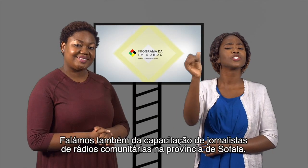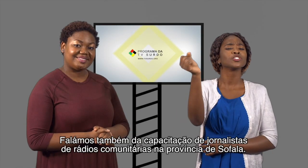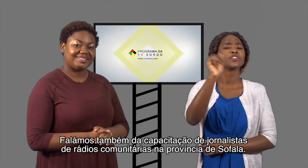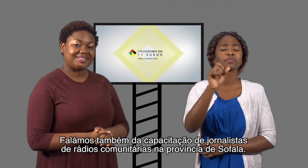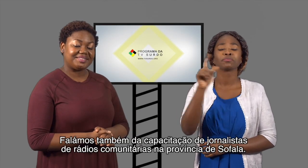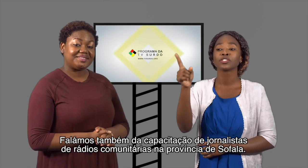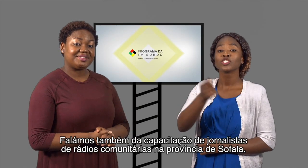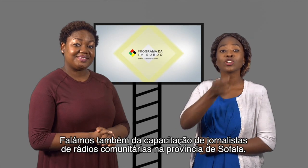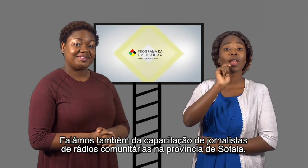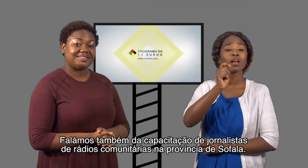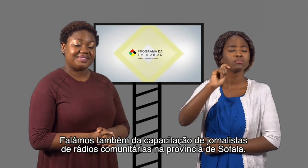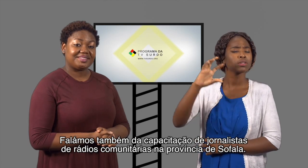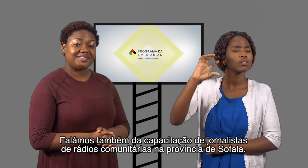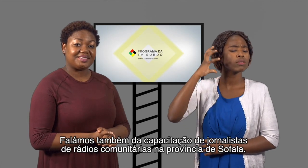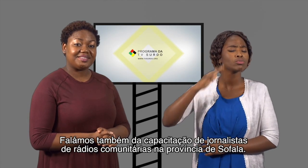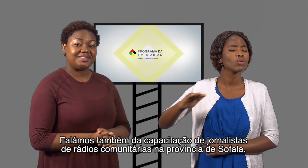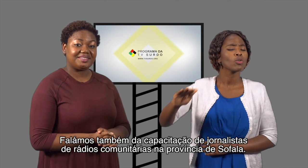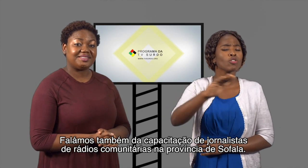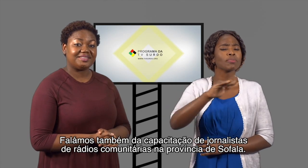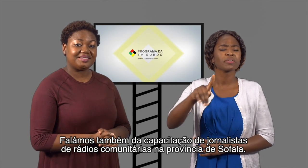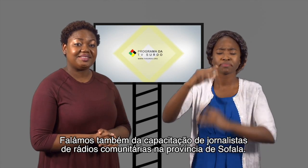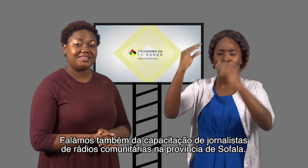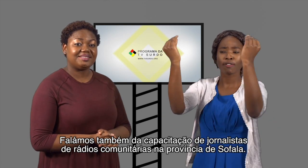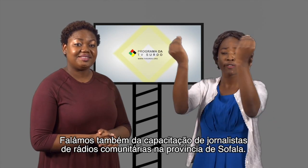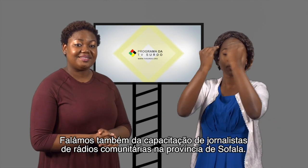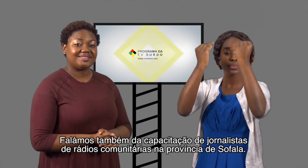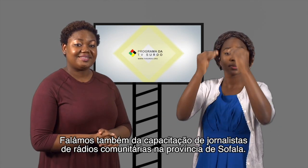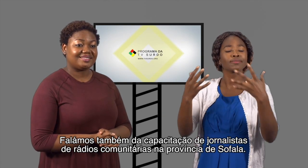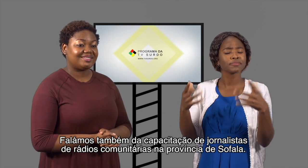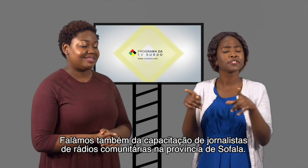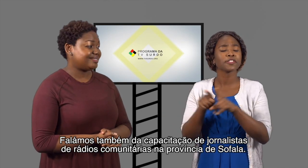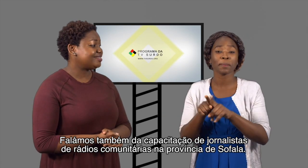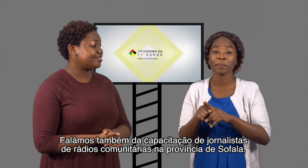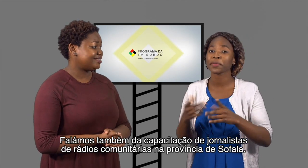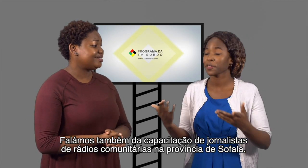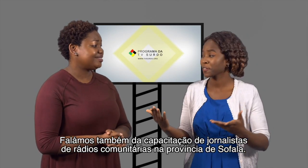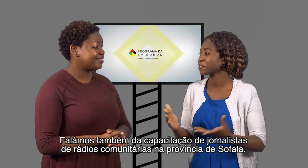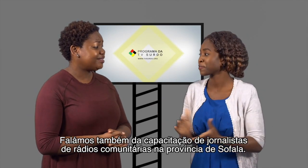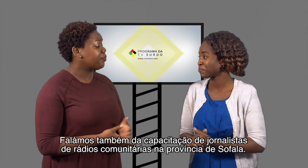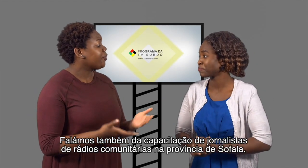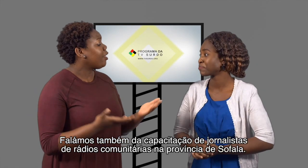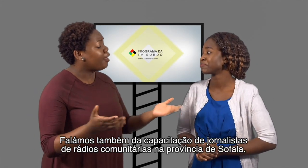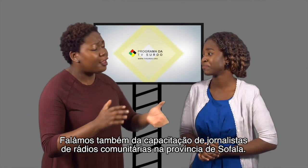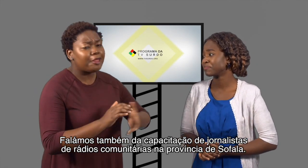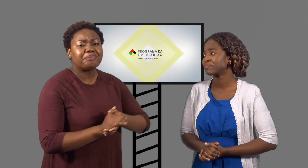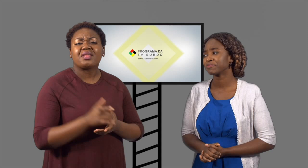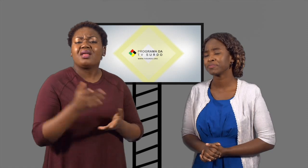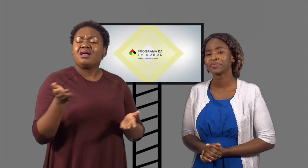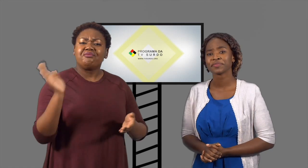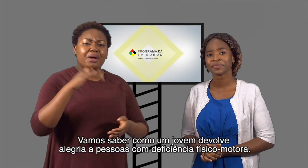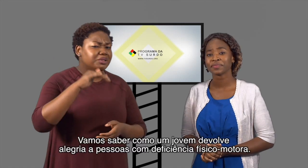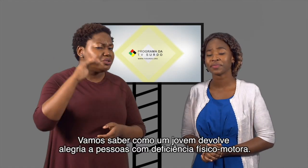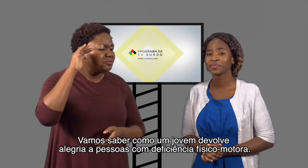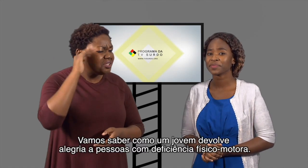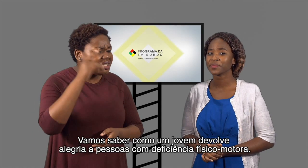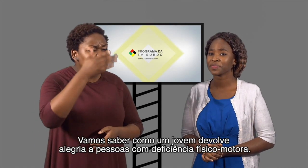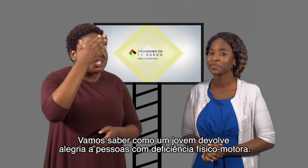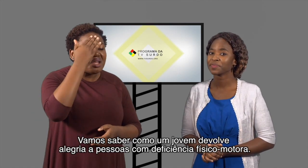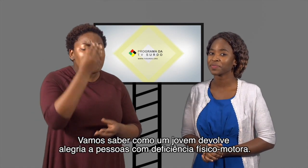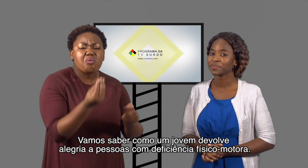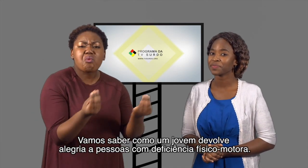Falamos também da capacitação de jornalistas de rádios comunitárias na província de Sofala. Vamos